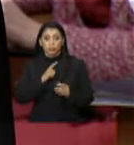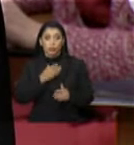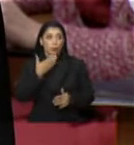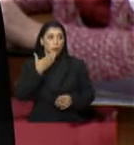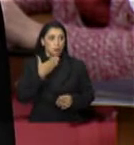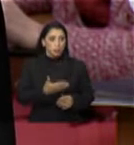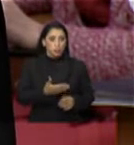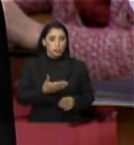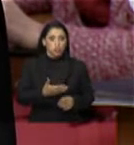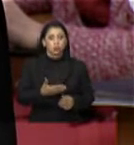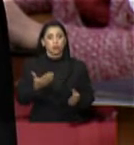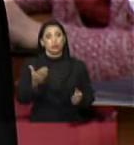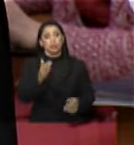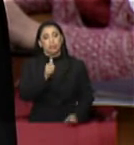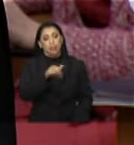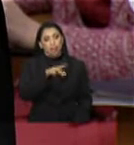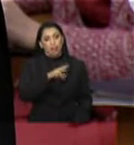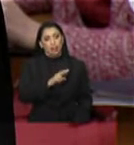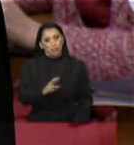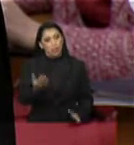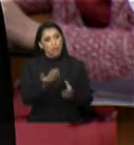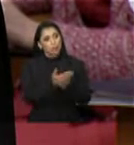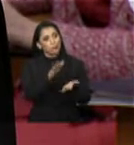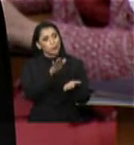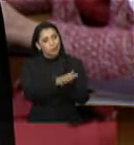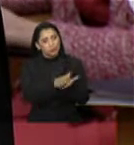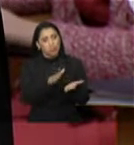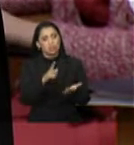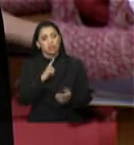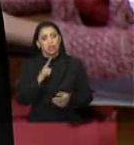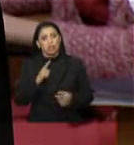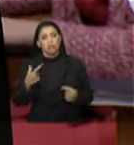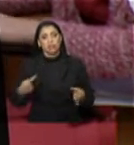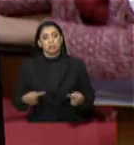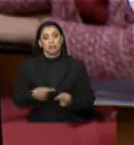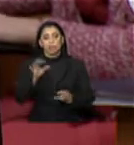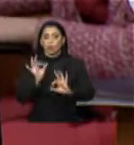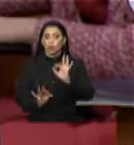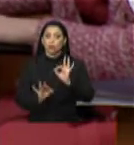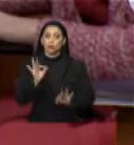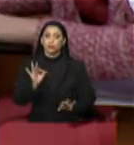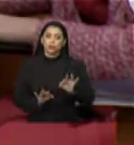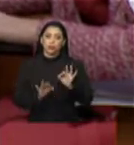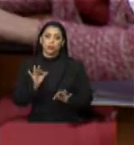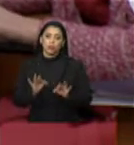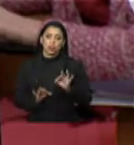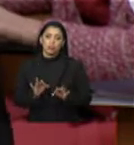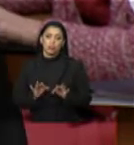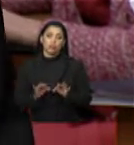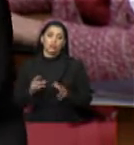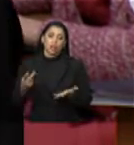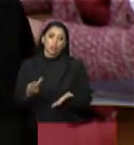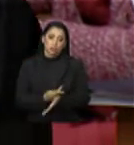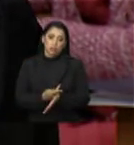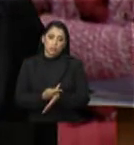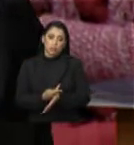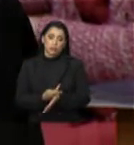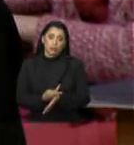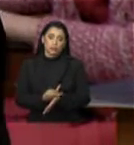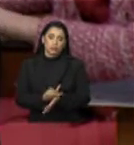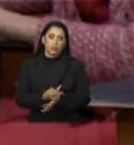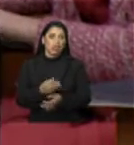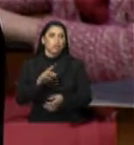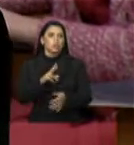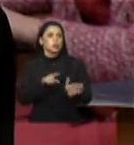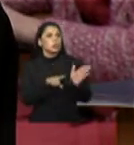rescisória é uma questão processual relacionada relacionada ao julgamento Extra Petita que ocorreu não se está